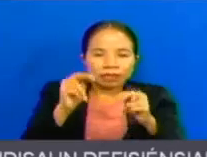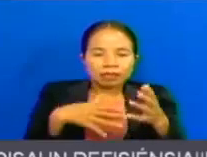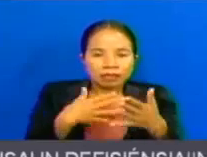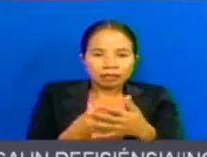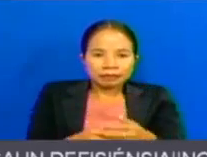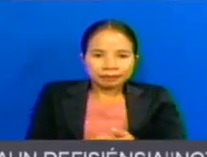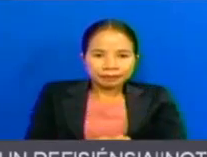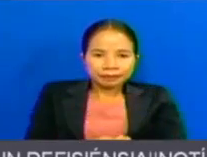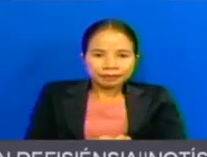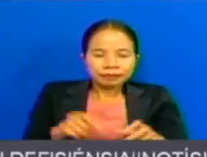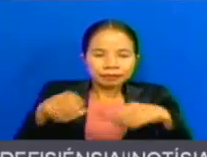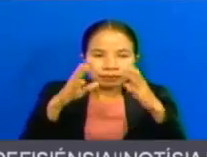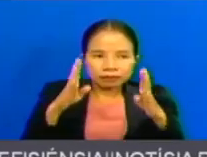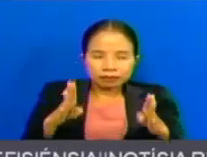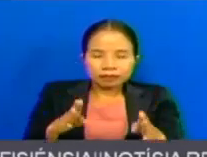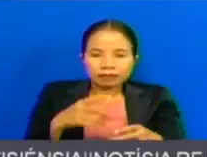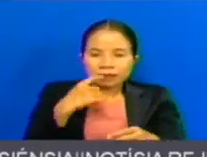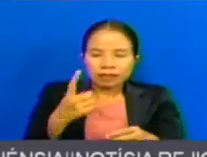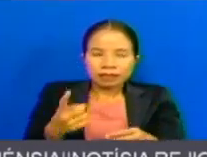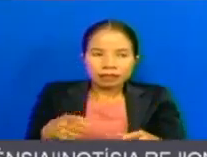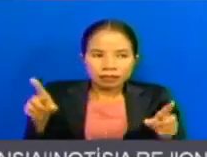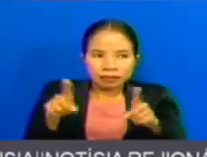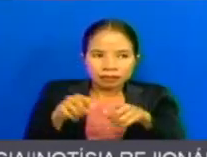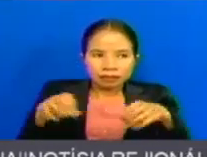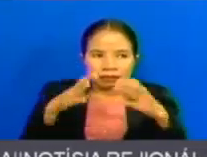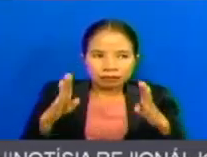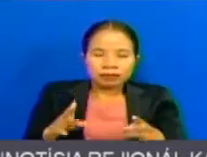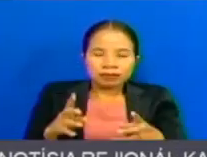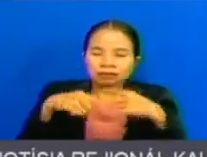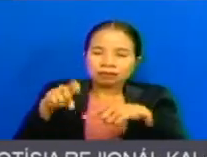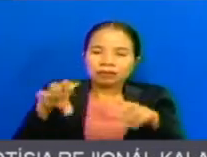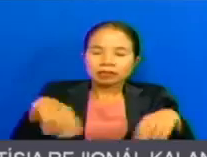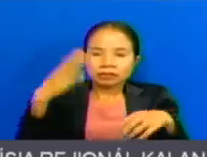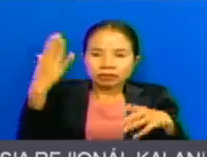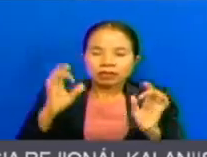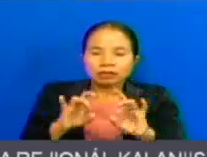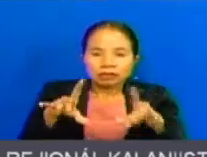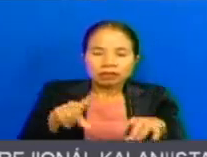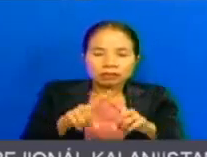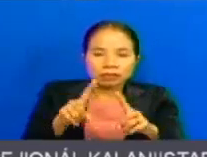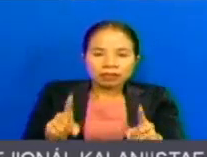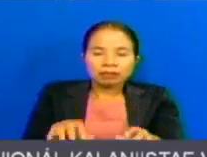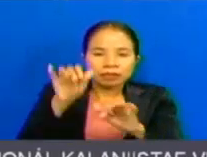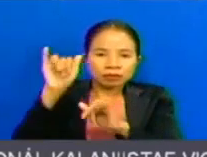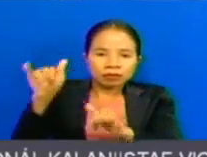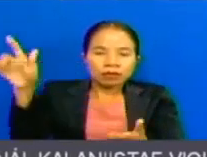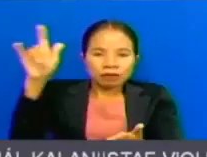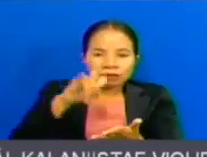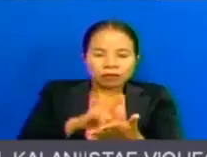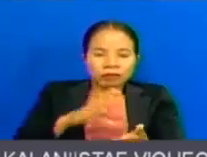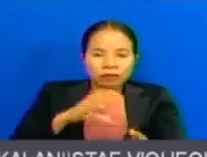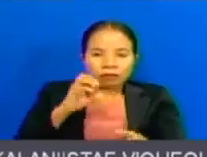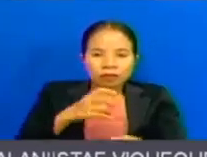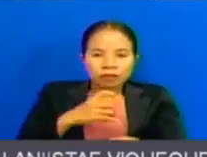Trabalhador Julito do Rosário Hateteng. Nia parte nesse trabalhador na beato para serviço e a Austrália. Mas beha foi então ao aeroporto o presidente Nicola